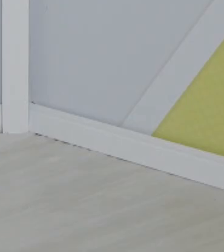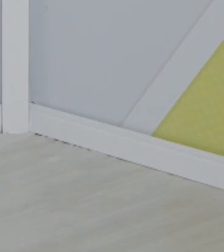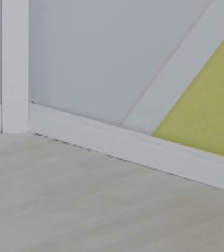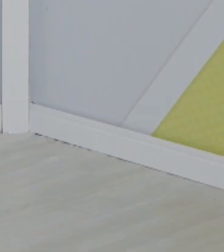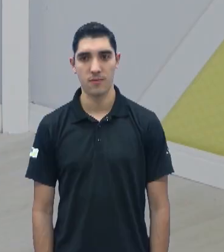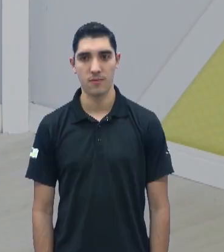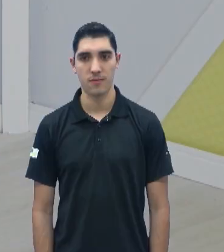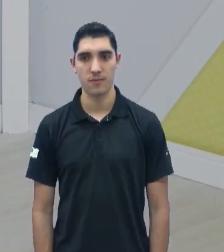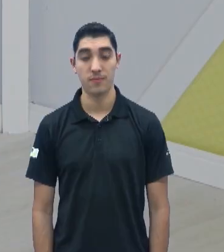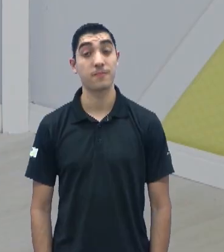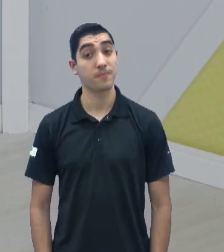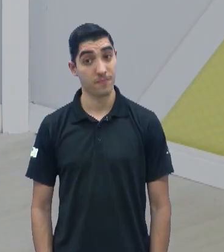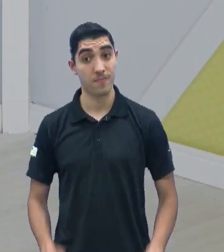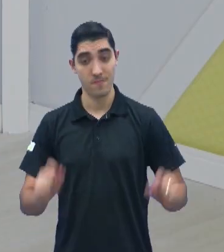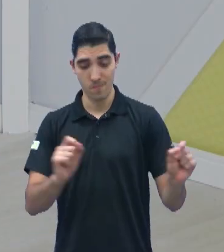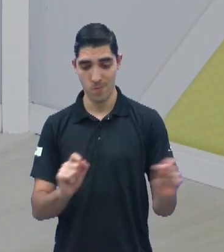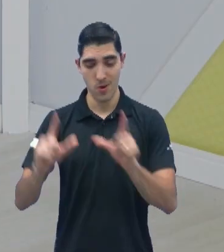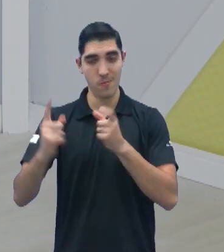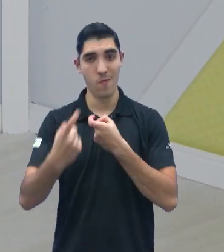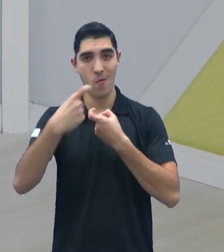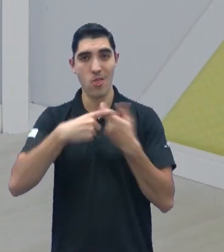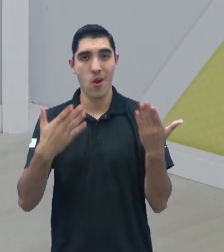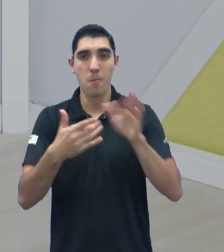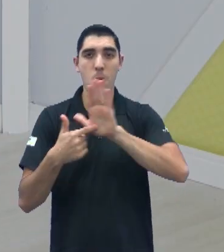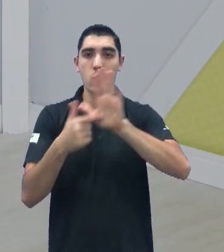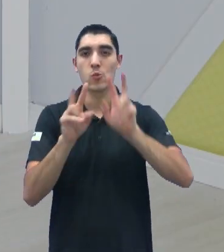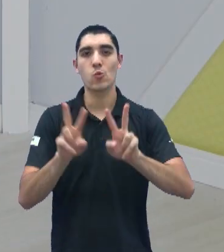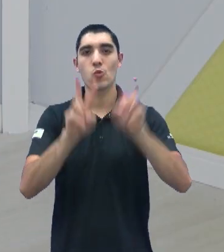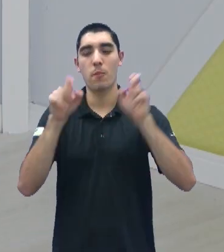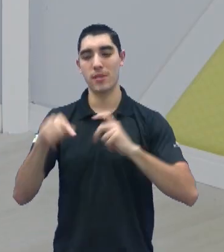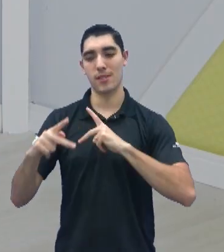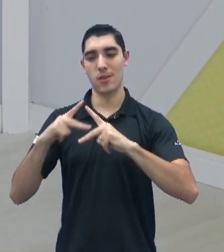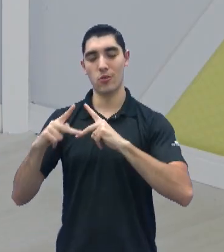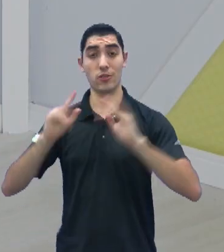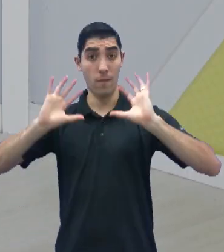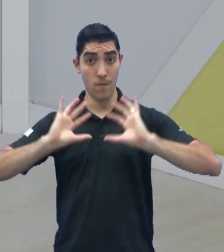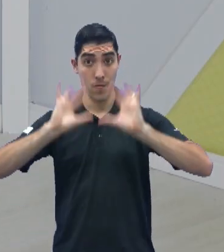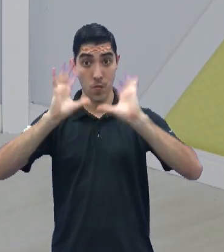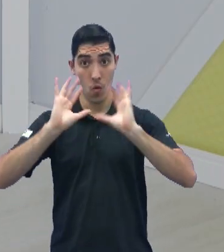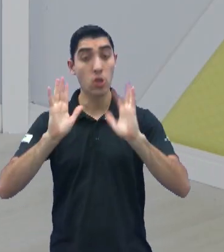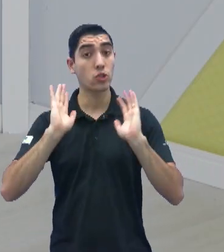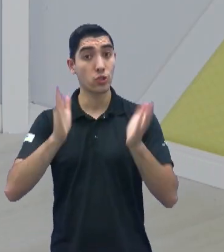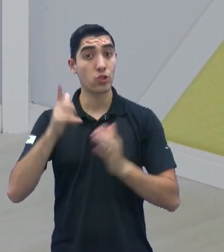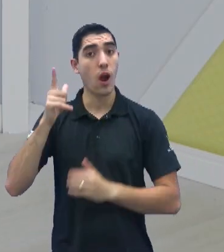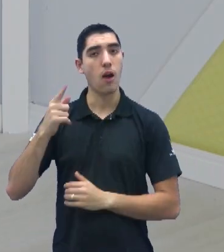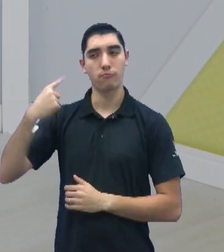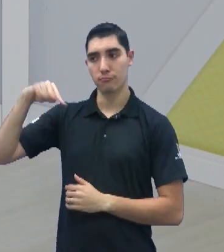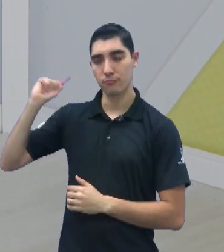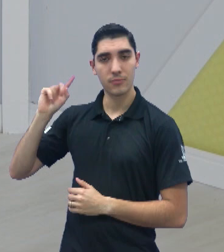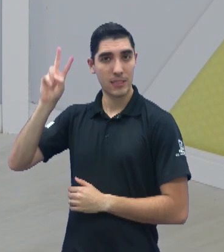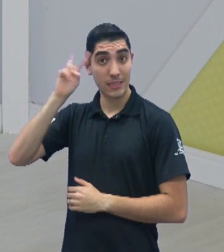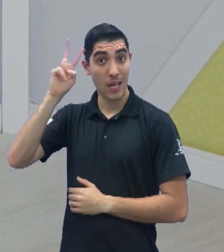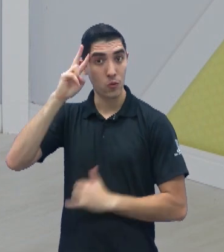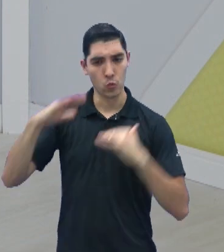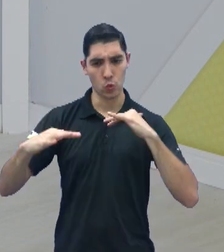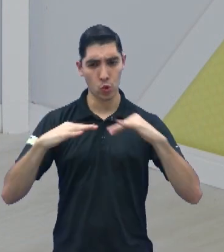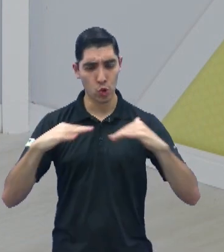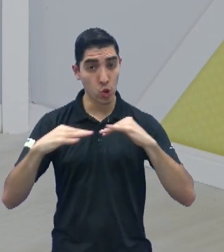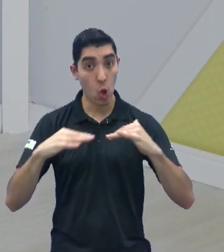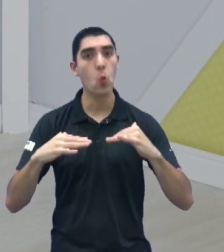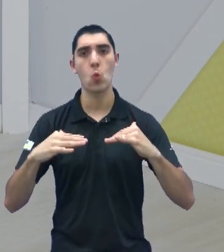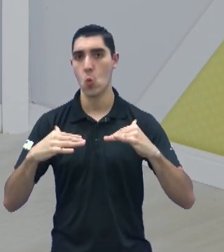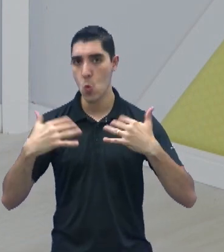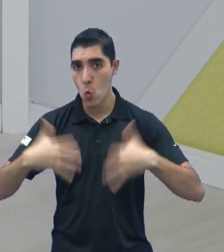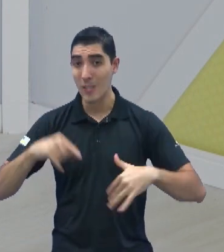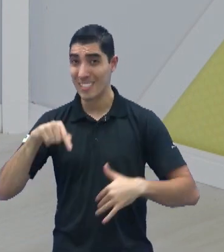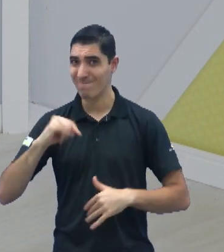Muito bem, estamos de volta com a Hora do Esporte falando de vôlei. O São José entrou em quadra na última segunda-feira em jogo mais do que